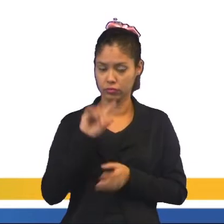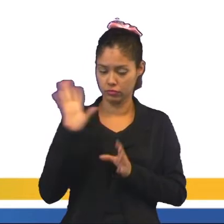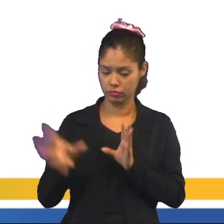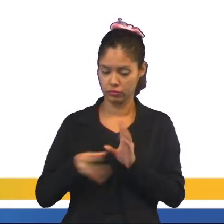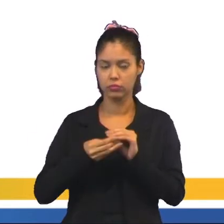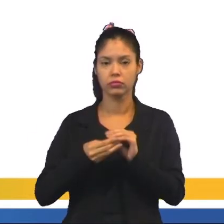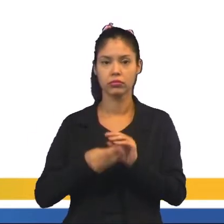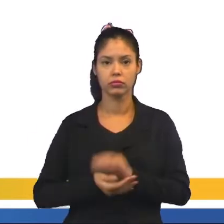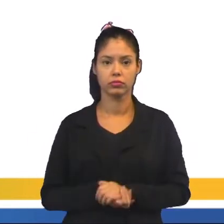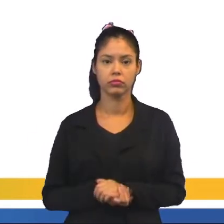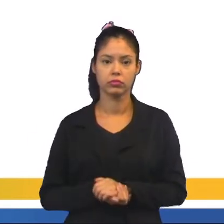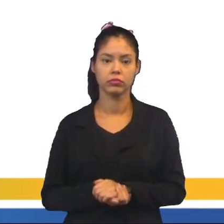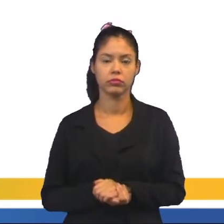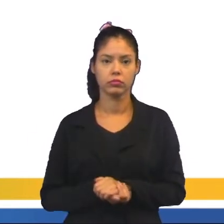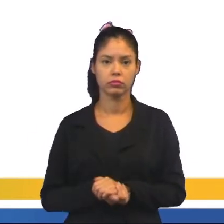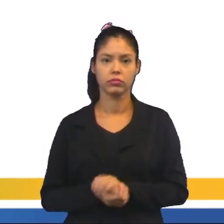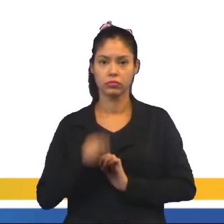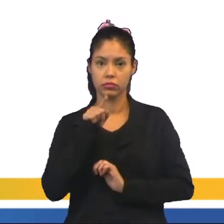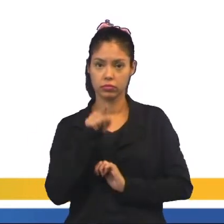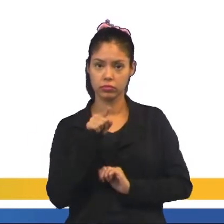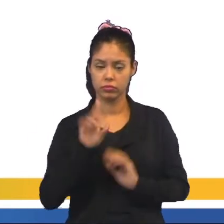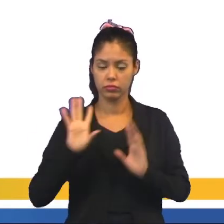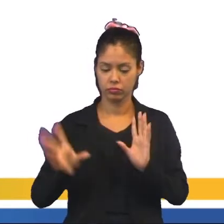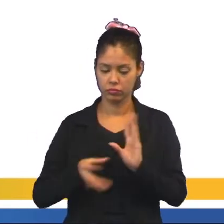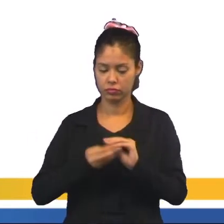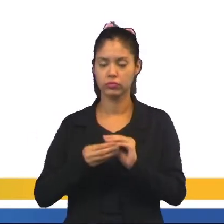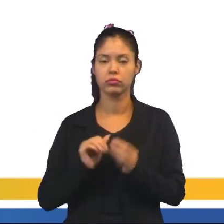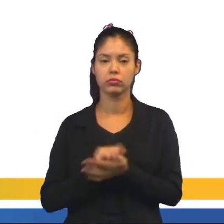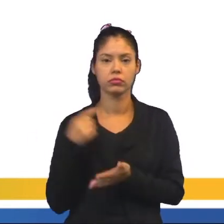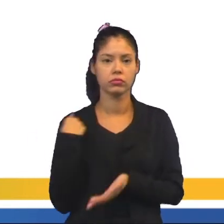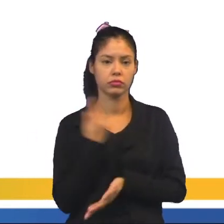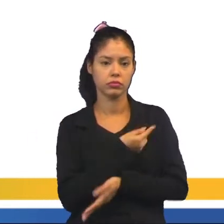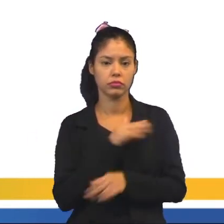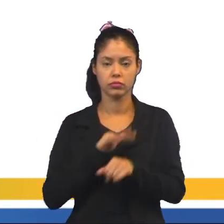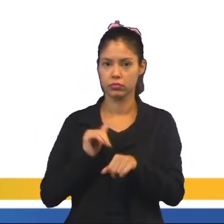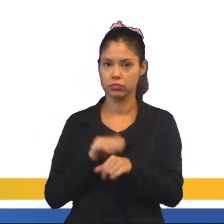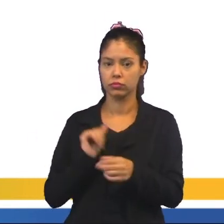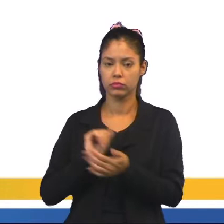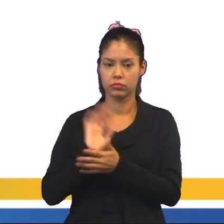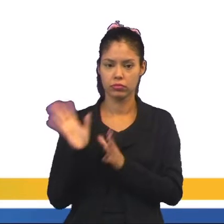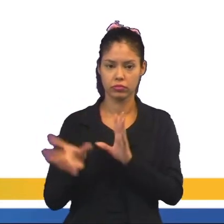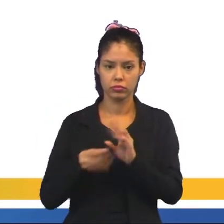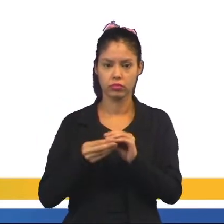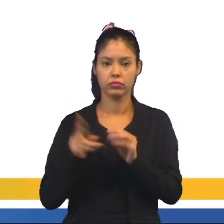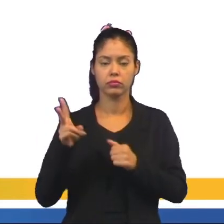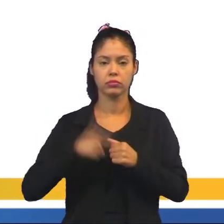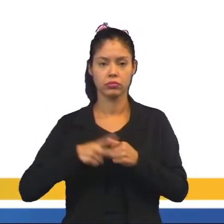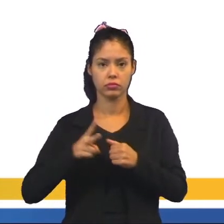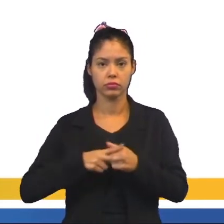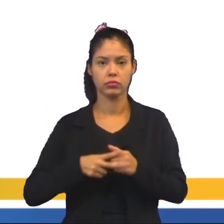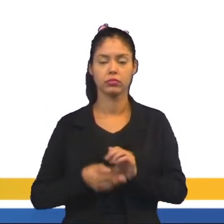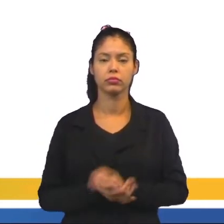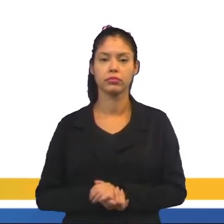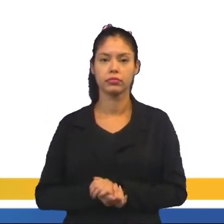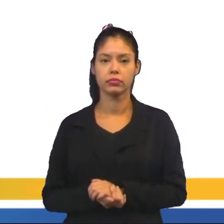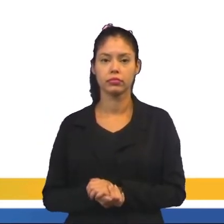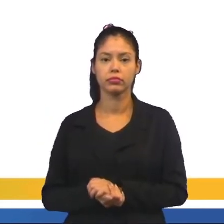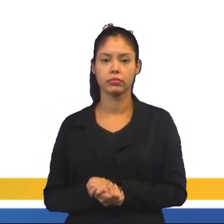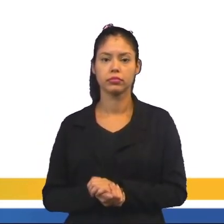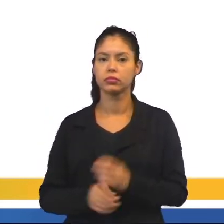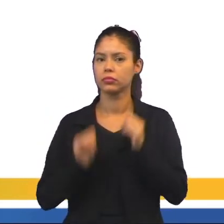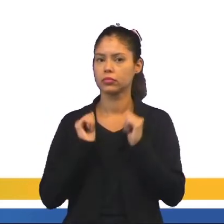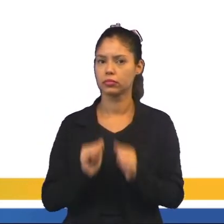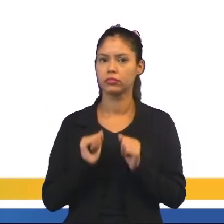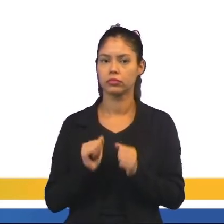complemento né E esse complemento né que a gente chama se chama ele de complemento verbal né